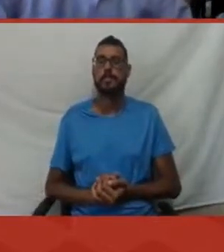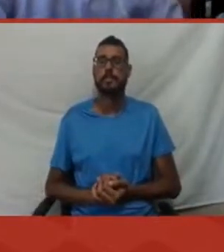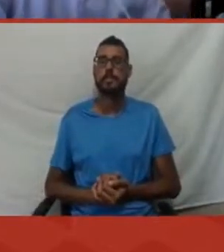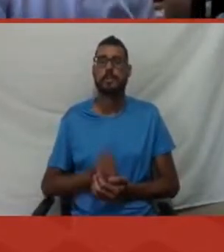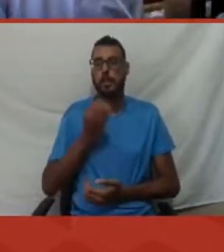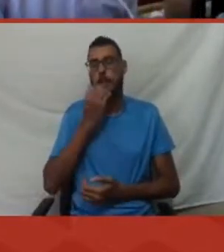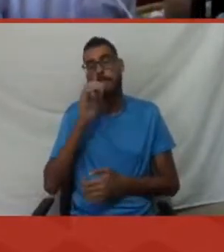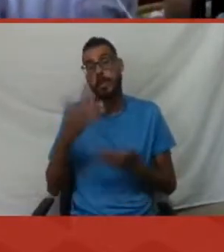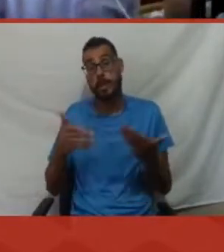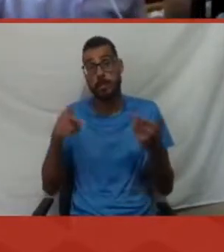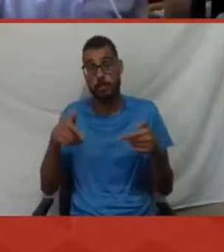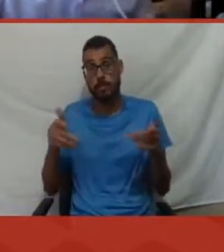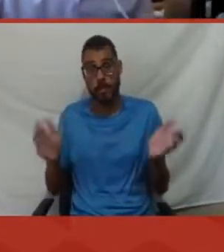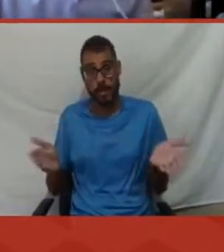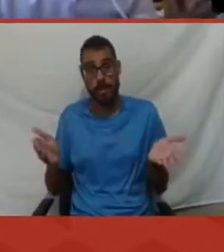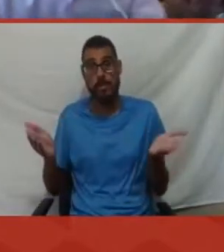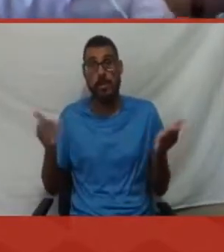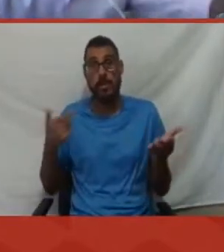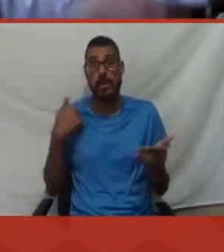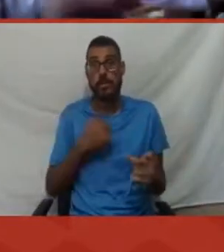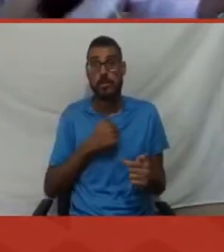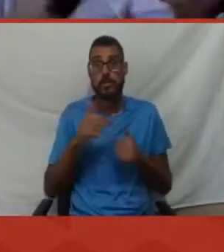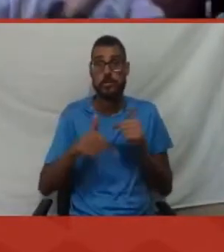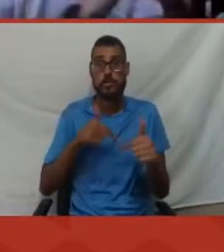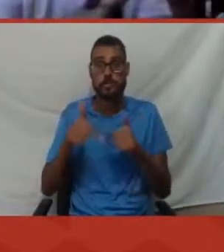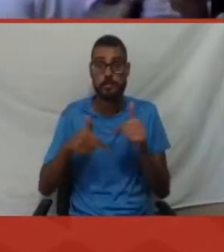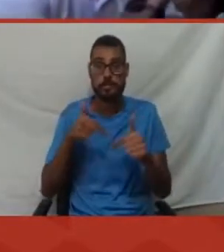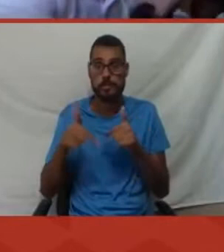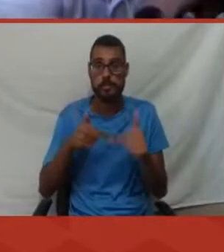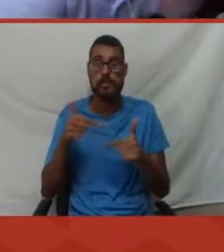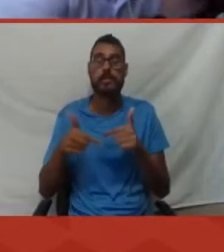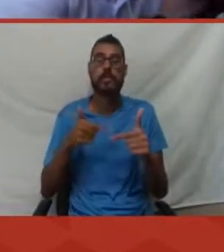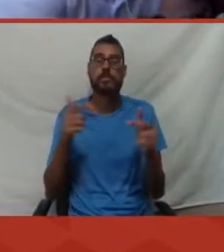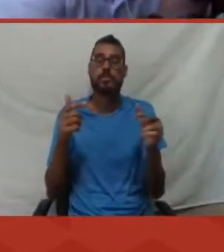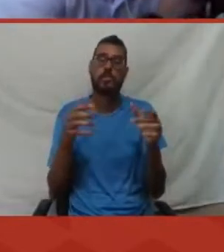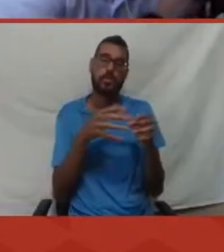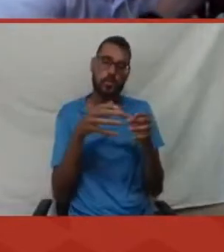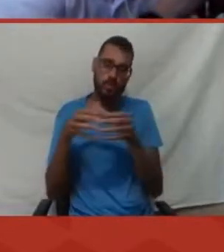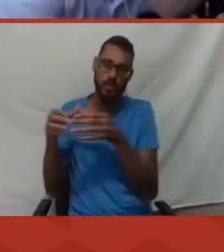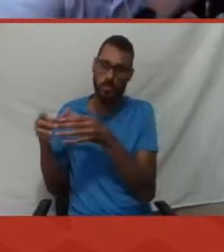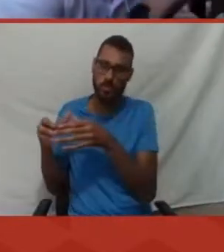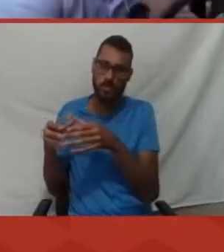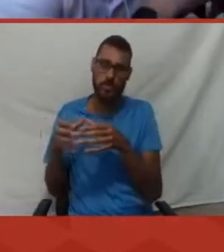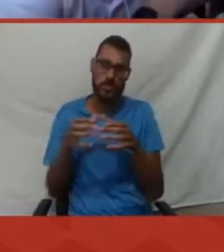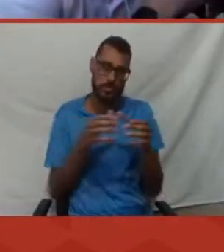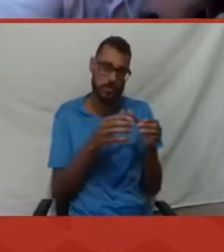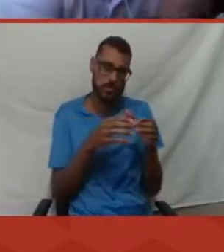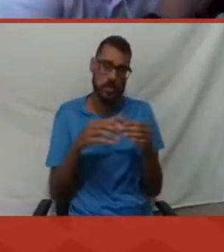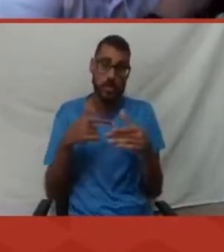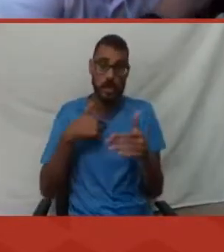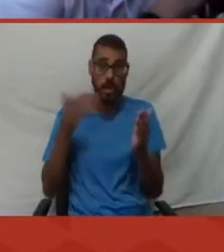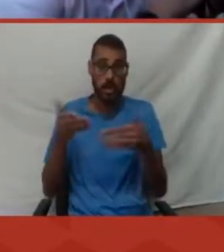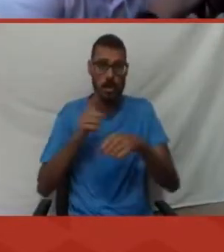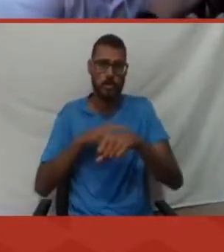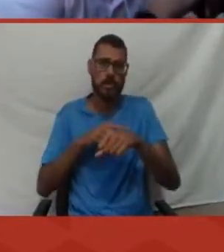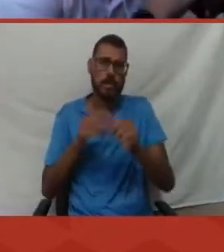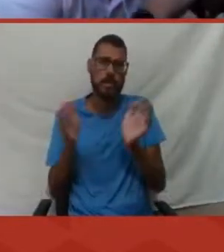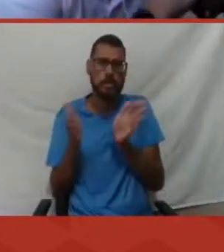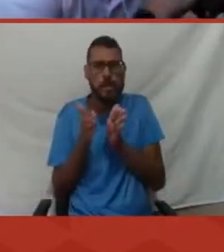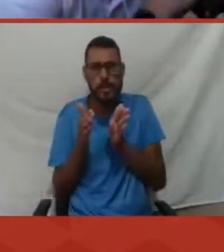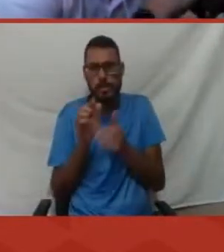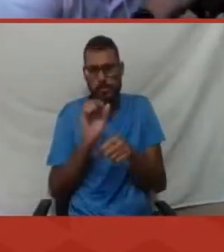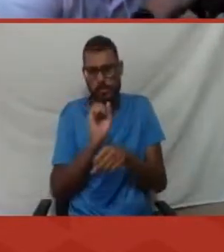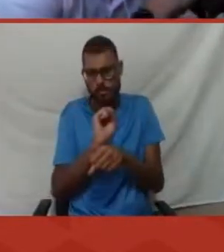é isso, vamos trabalhar nos pequenos grupos. Agora preciso de um tempinho para verificar se está tudo ok com os 6 pequenos